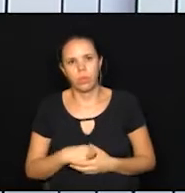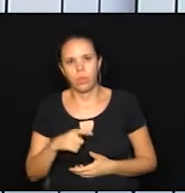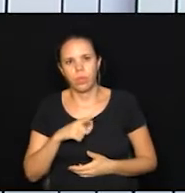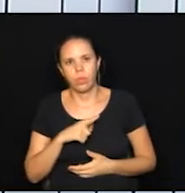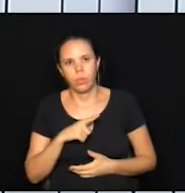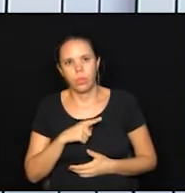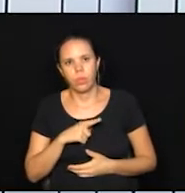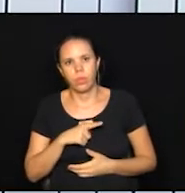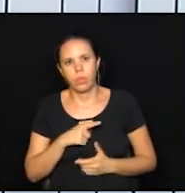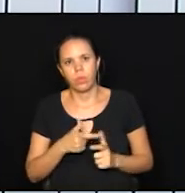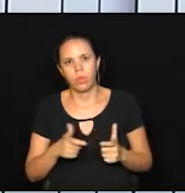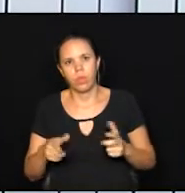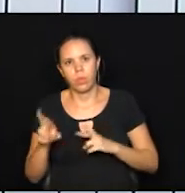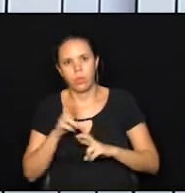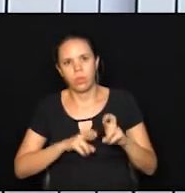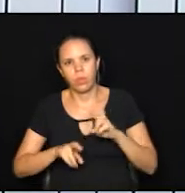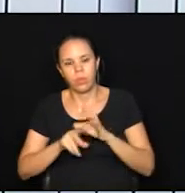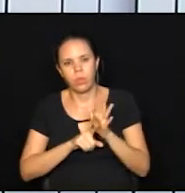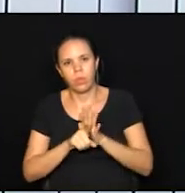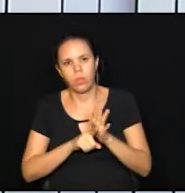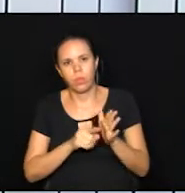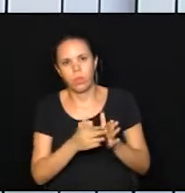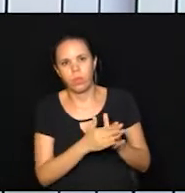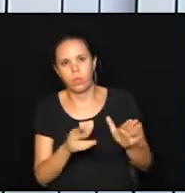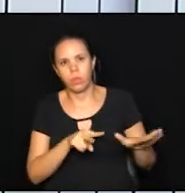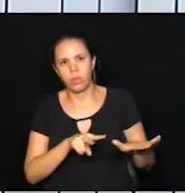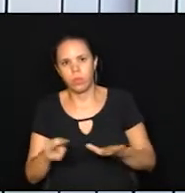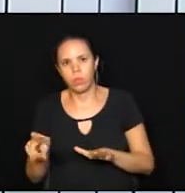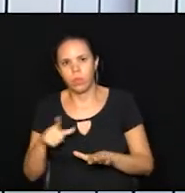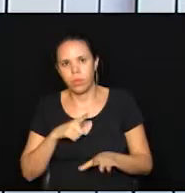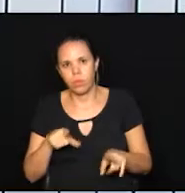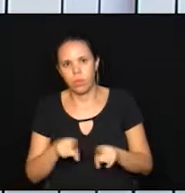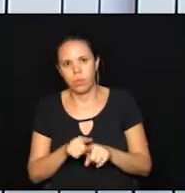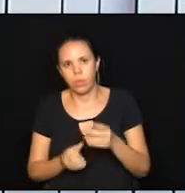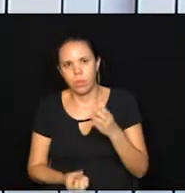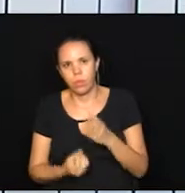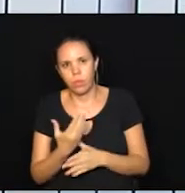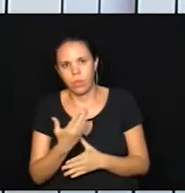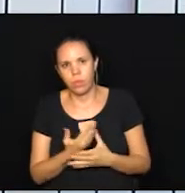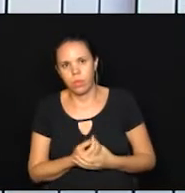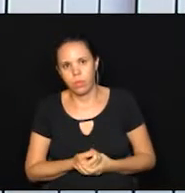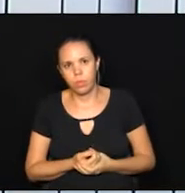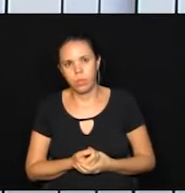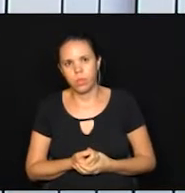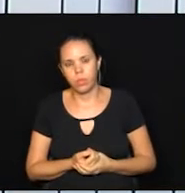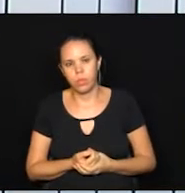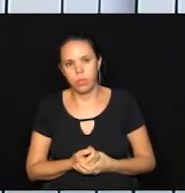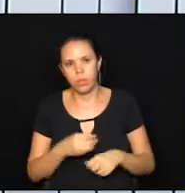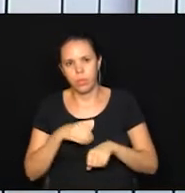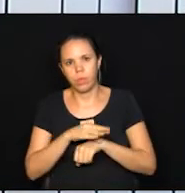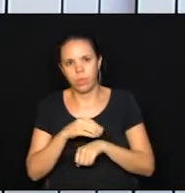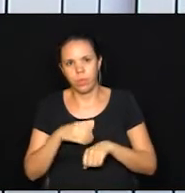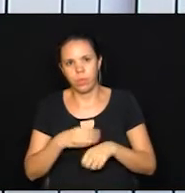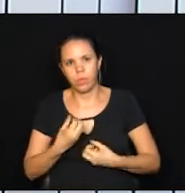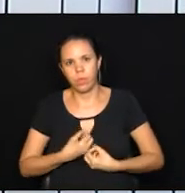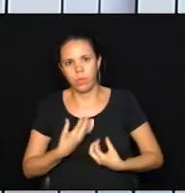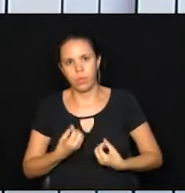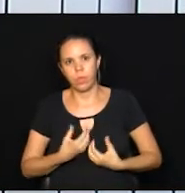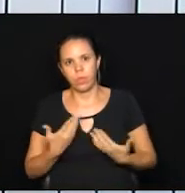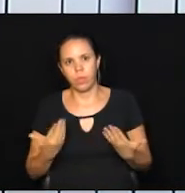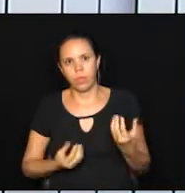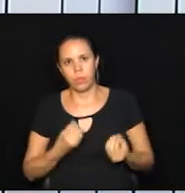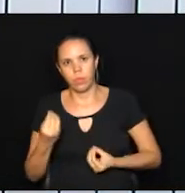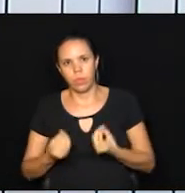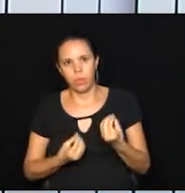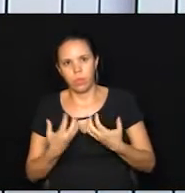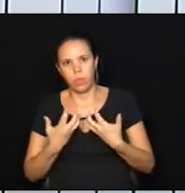uma intensa fiscalização. Durante a semana, ela também acontece. Então, para nos passar as informações de como